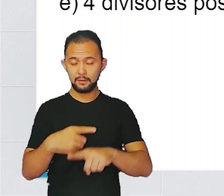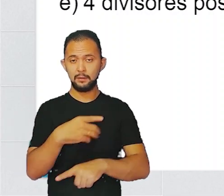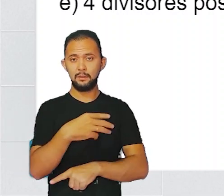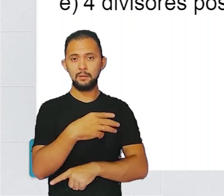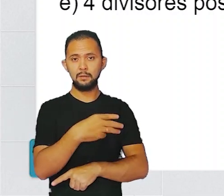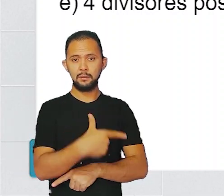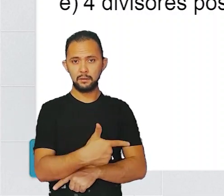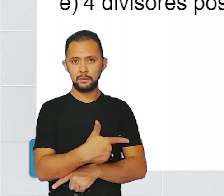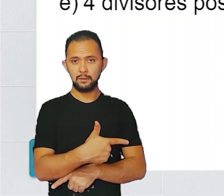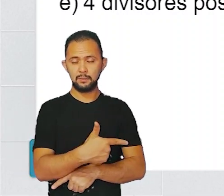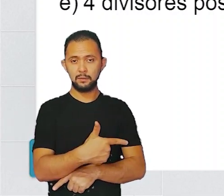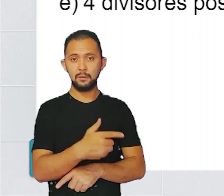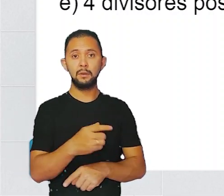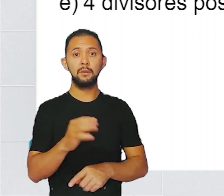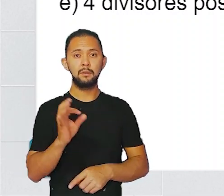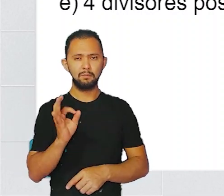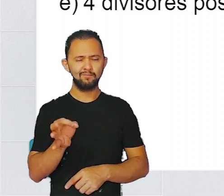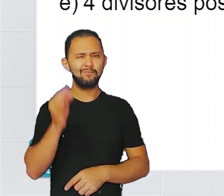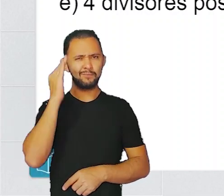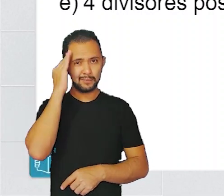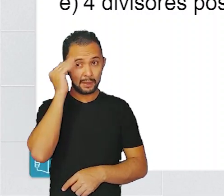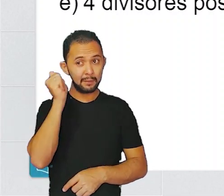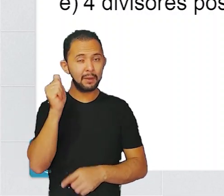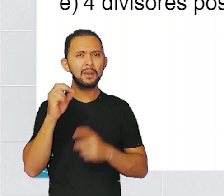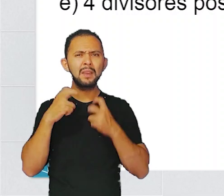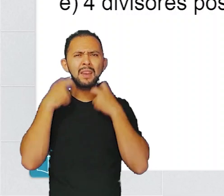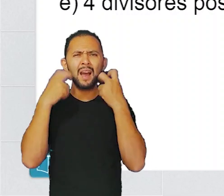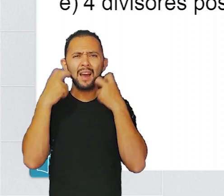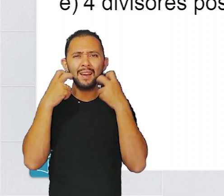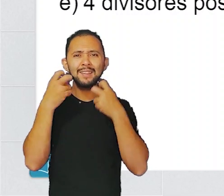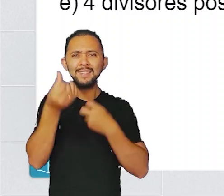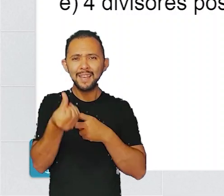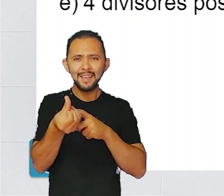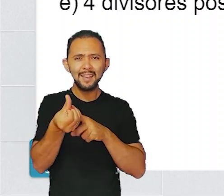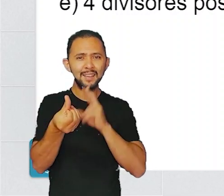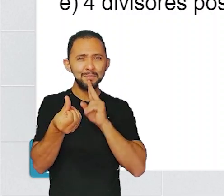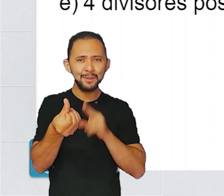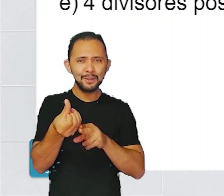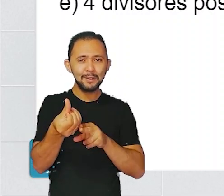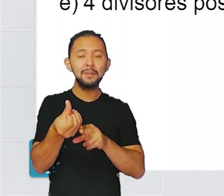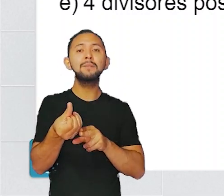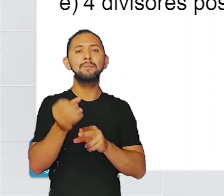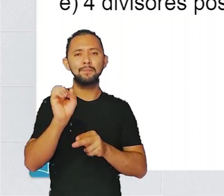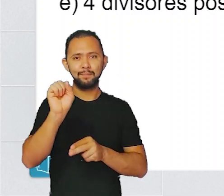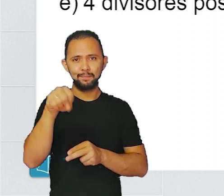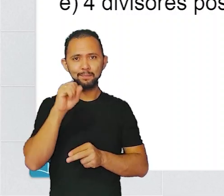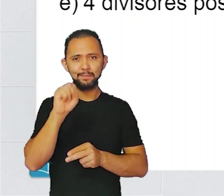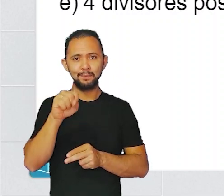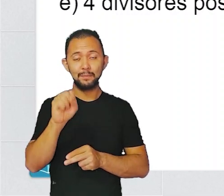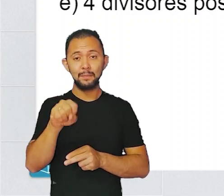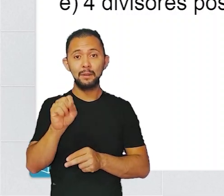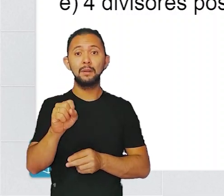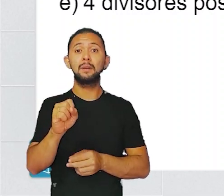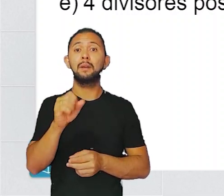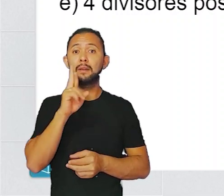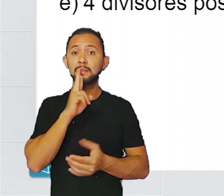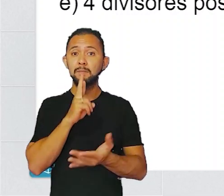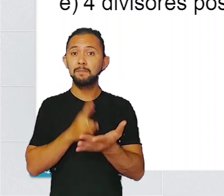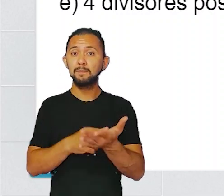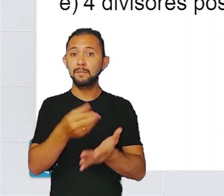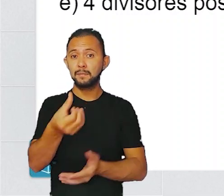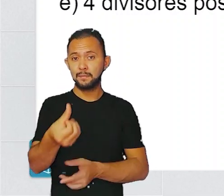2? Tenho certeza que vocês gritaram. Professor, é 6, não é verdade? Então, é. Então, ó, resposta